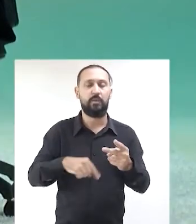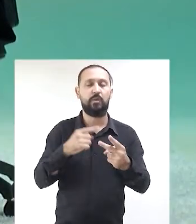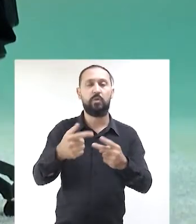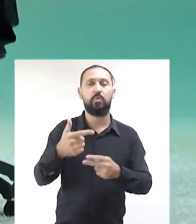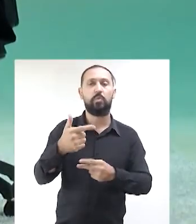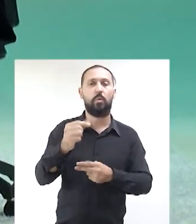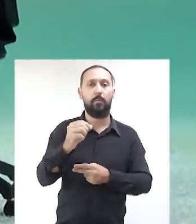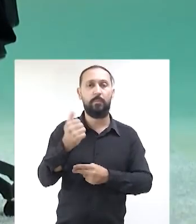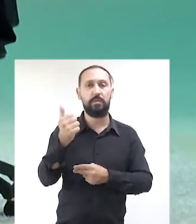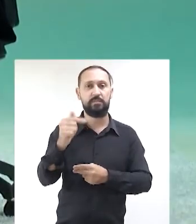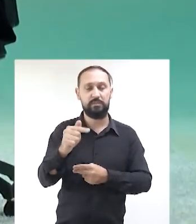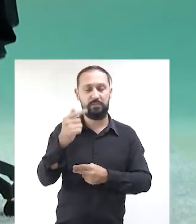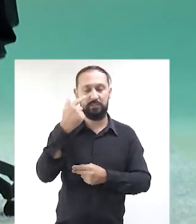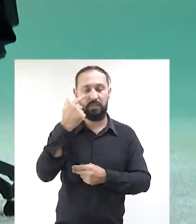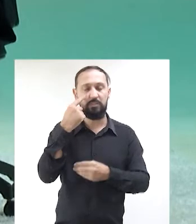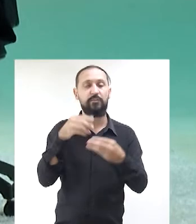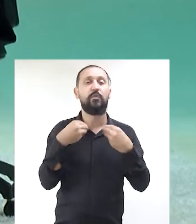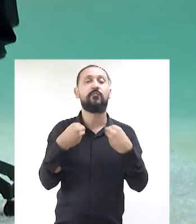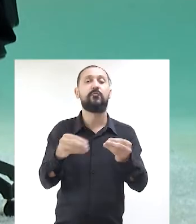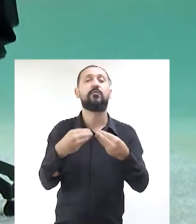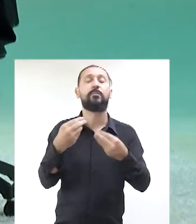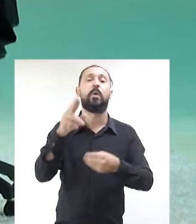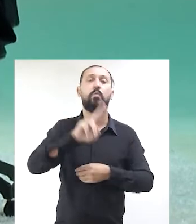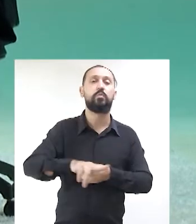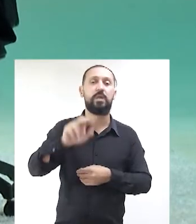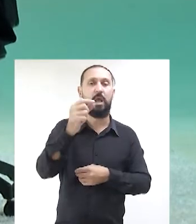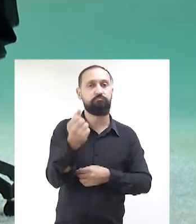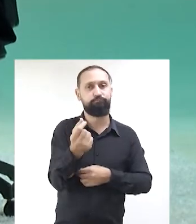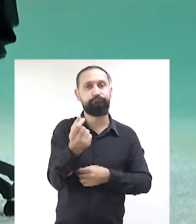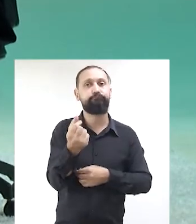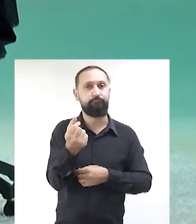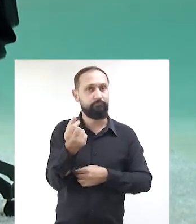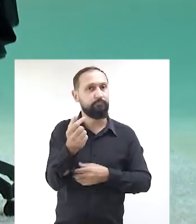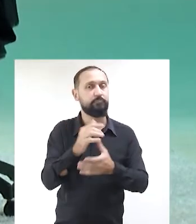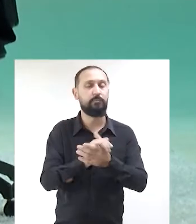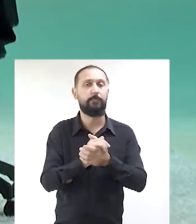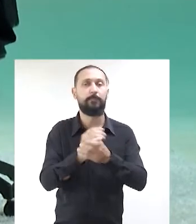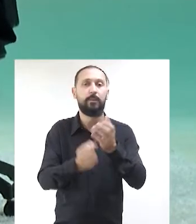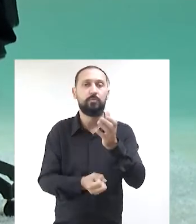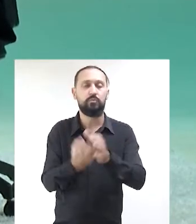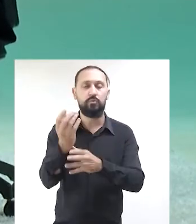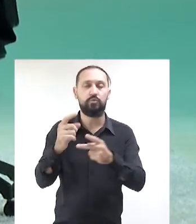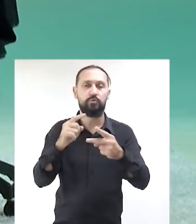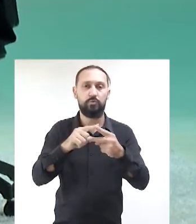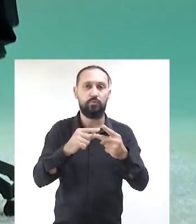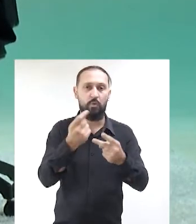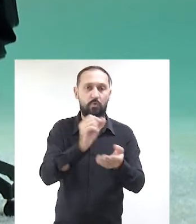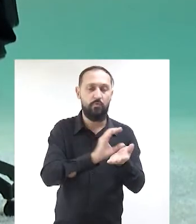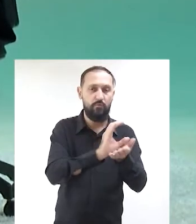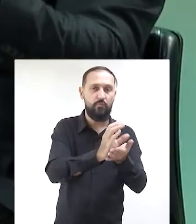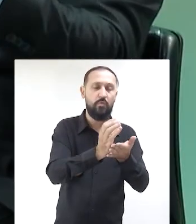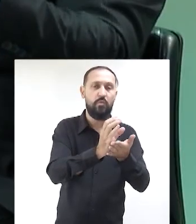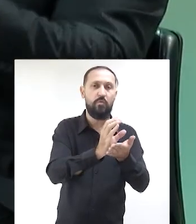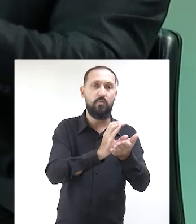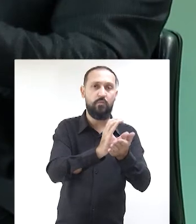partir de 2017, houve uma flexibilização quanto ao uso dessa verba, né? E aí criou-se, então, o